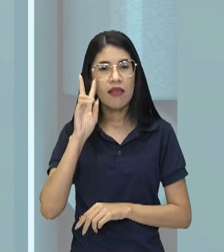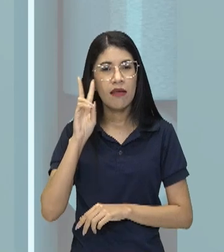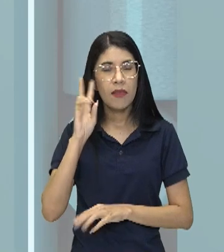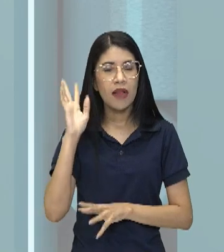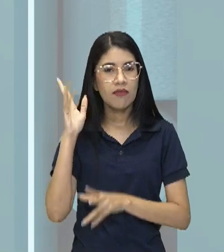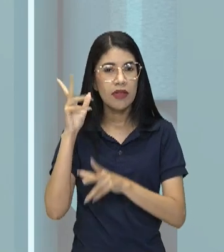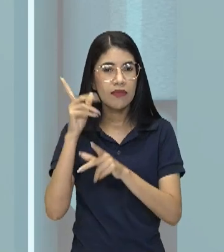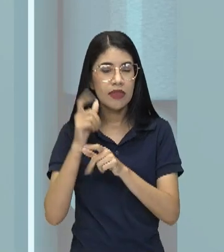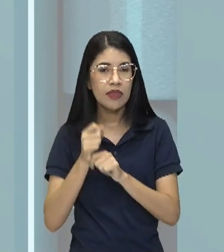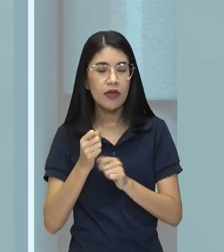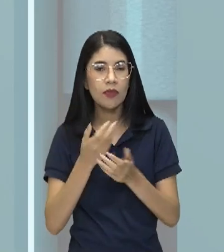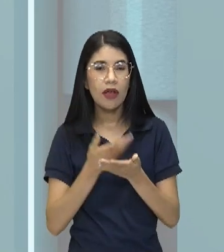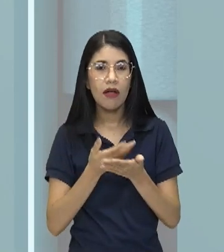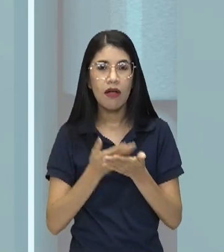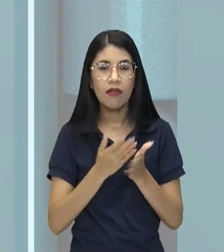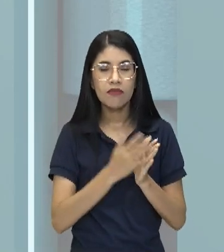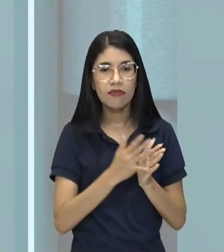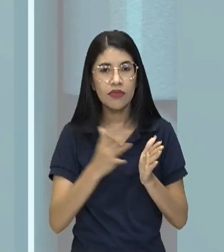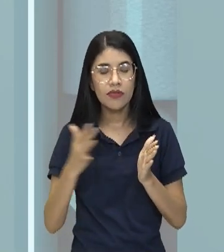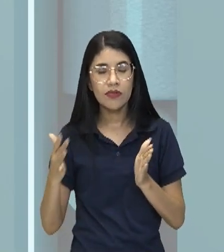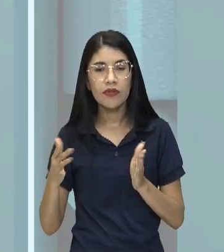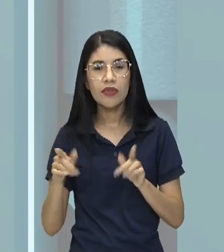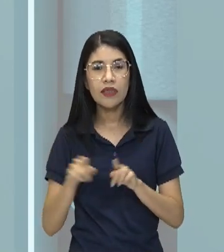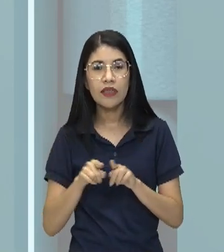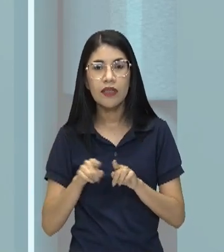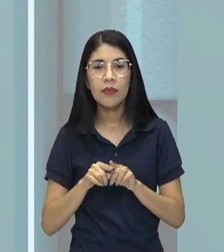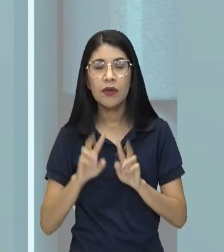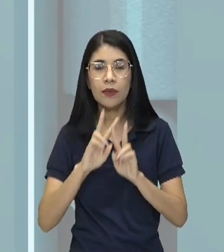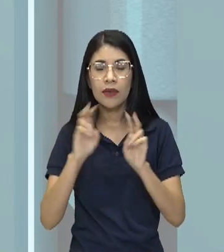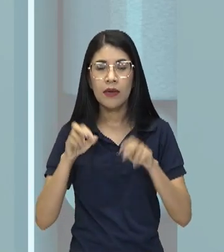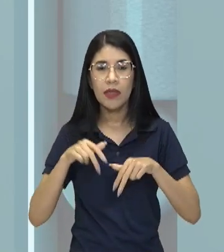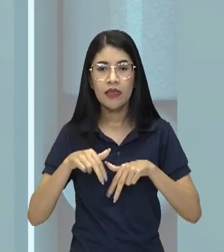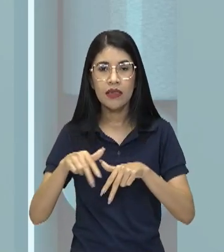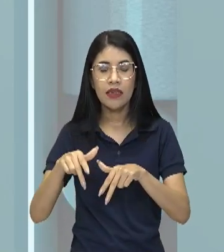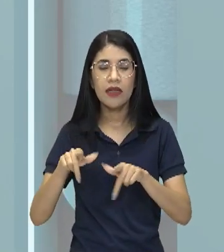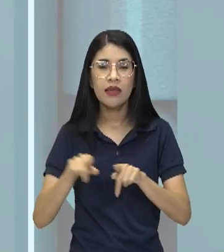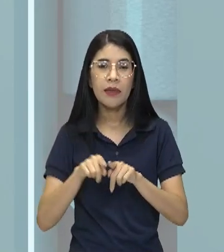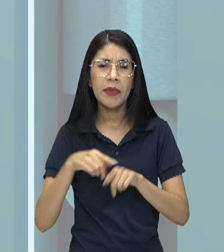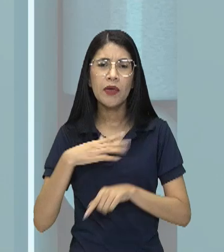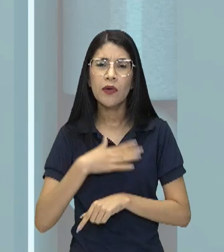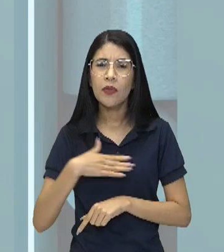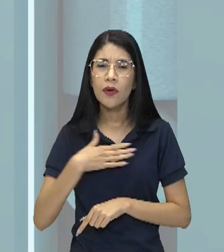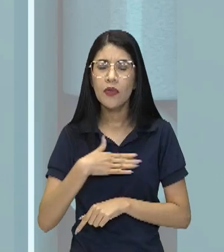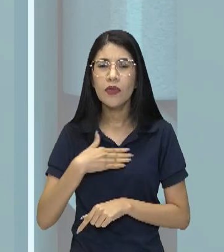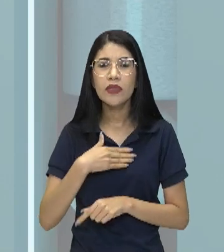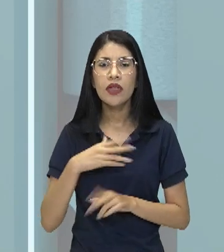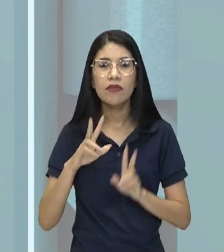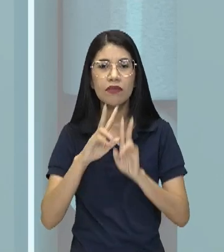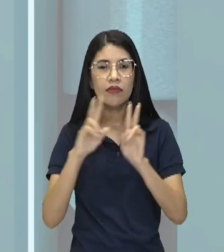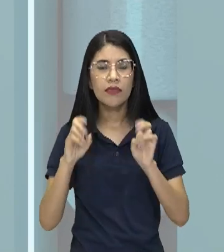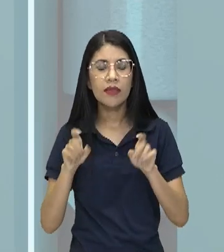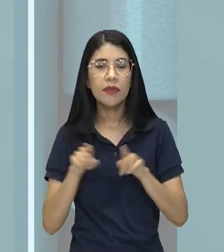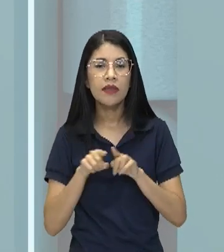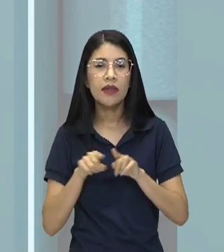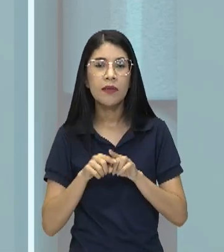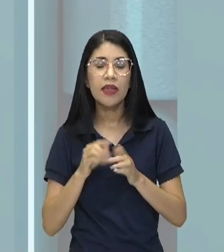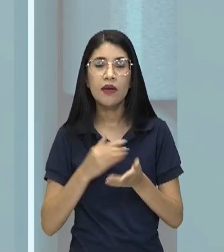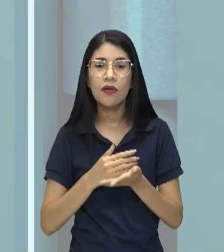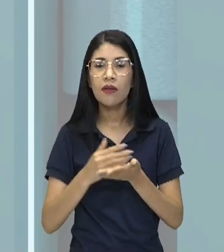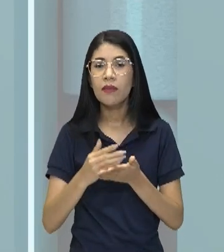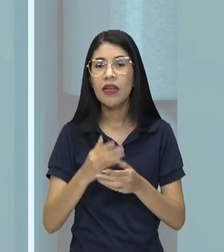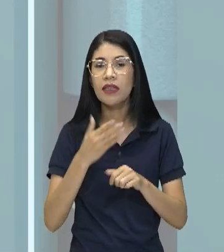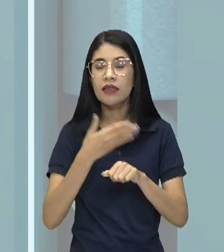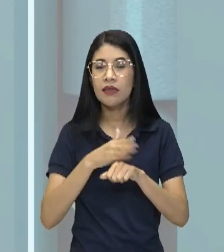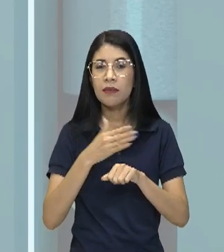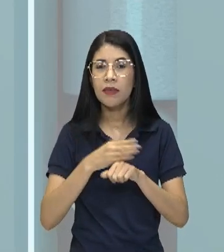relembrado aí tudo que nós aprendemos nas nossas aulas sobre o atletismo, tenham se apaixonado um pouco mais e quem sabe já iniciem a